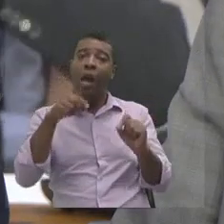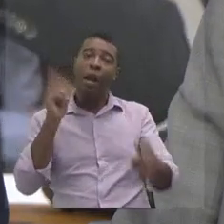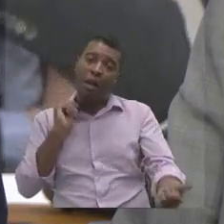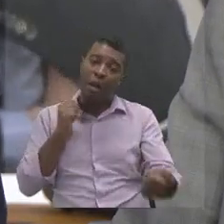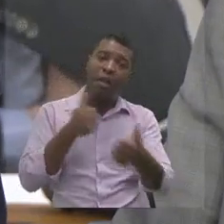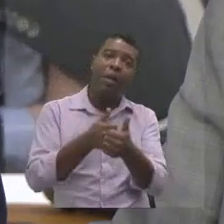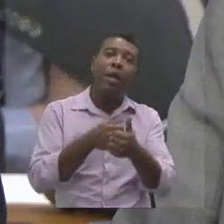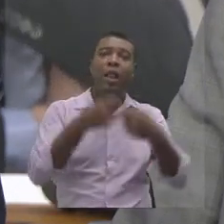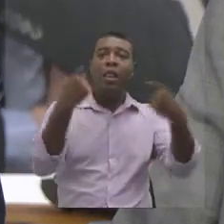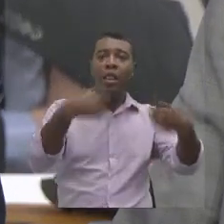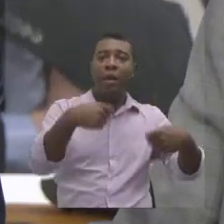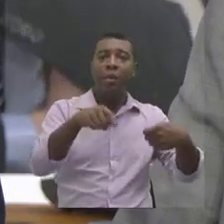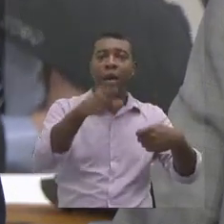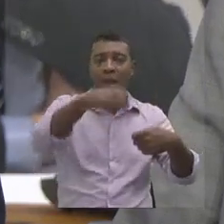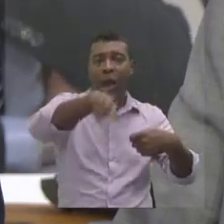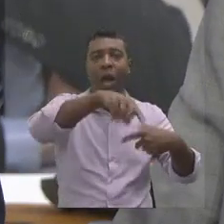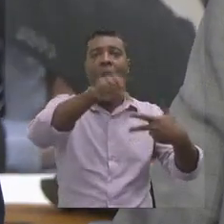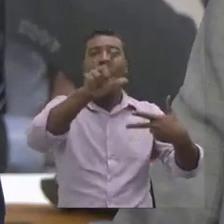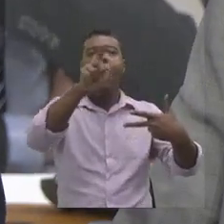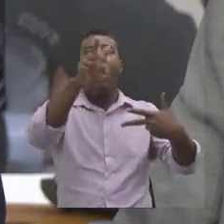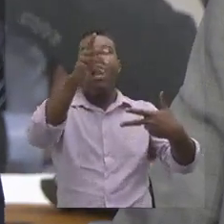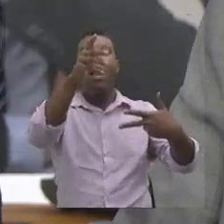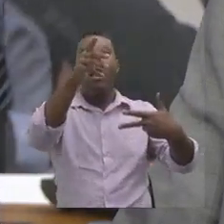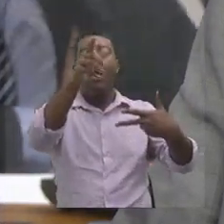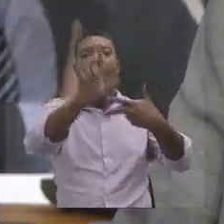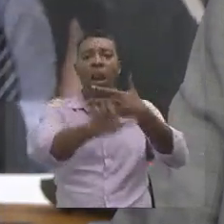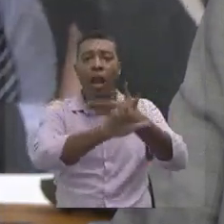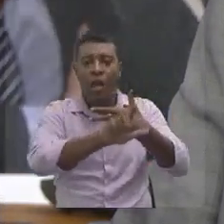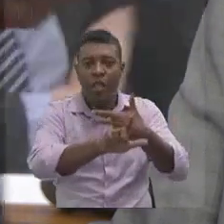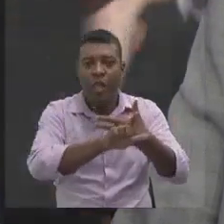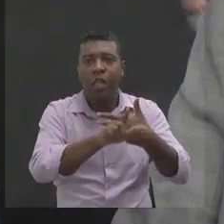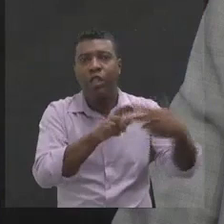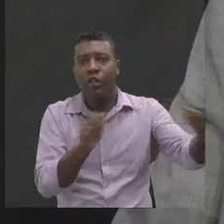do legislativo e da casa do povo para